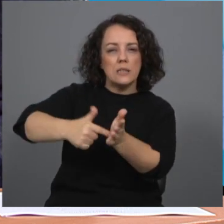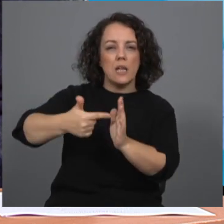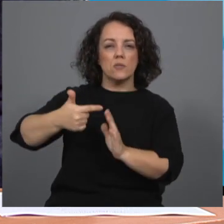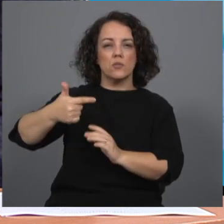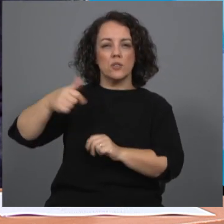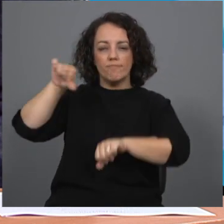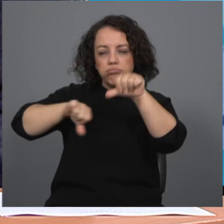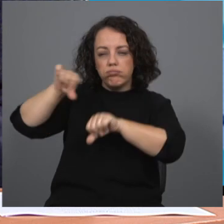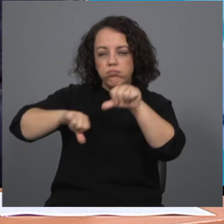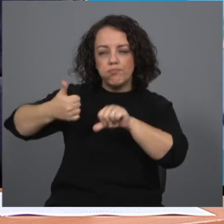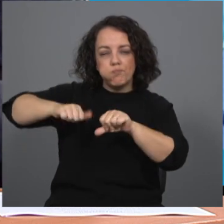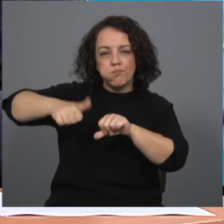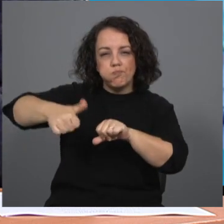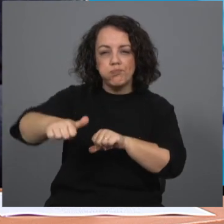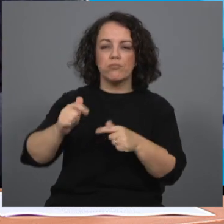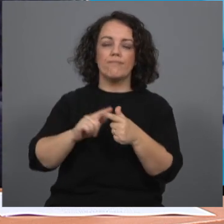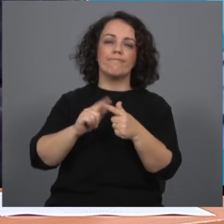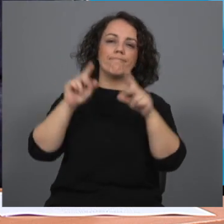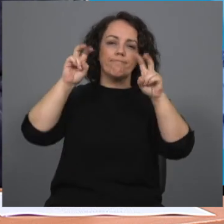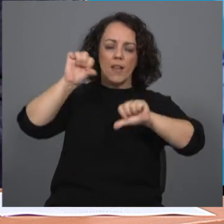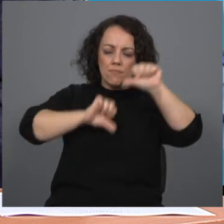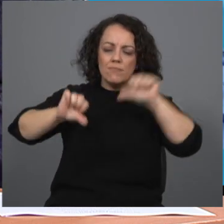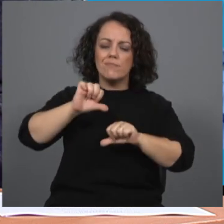às questões das drogas e